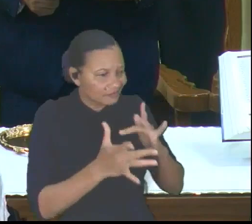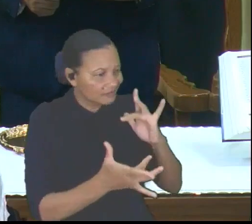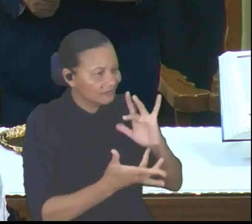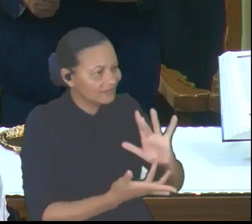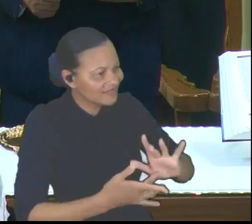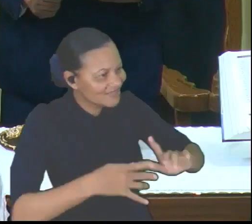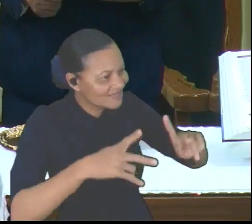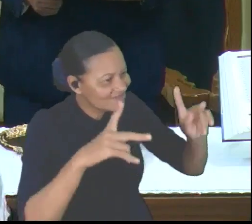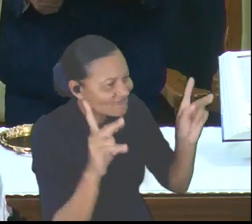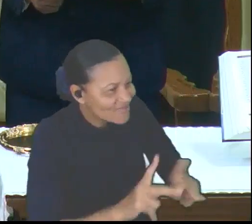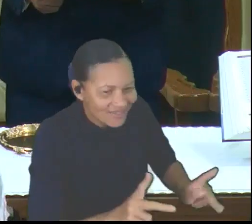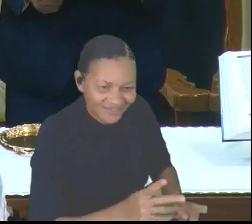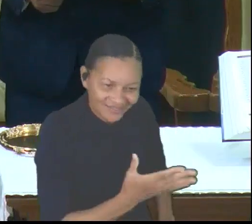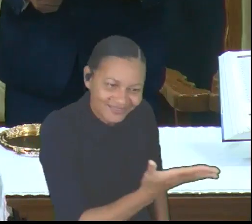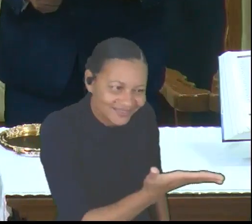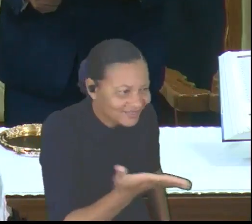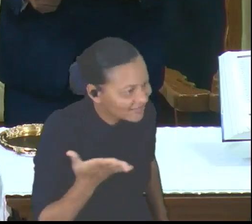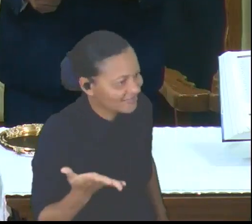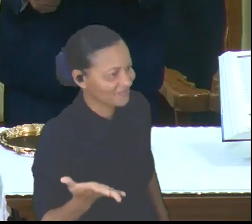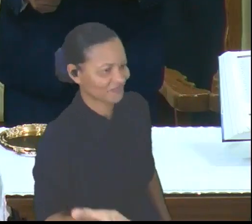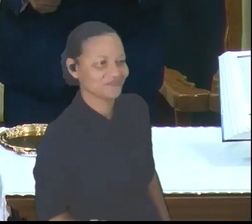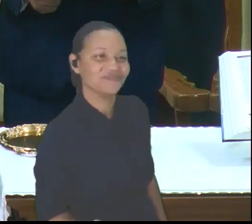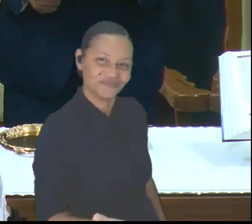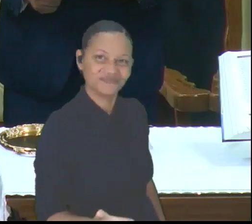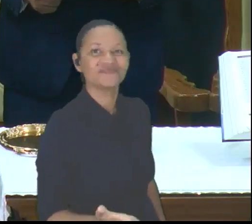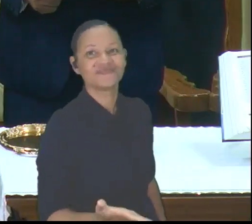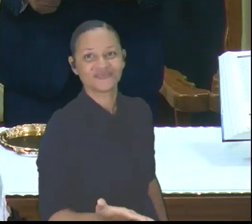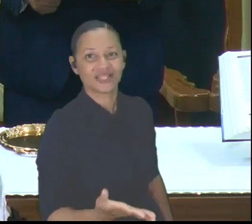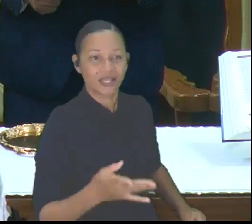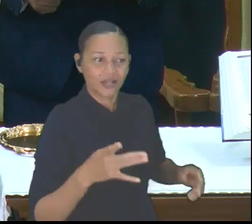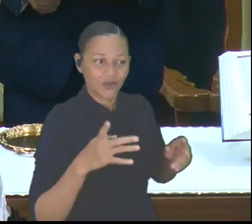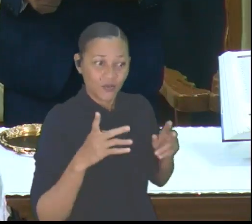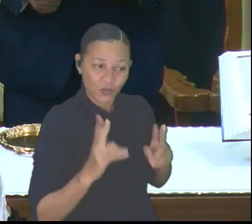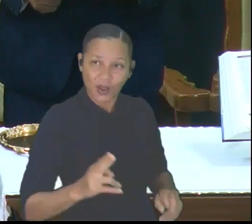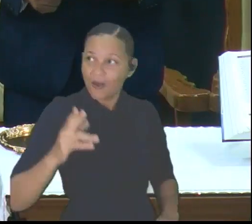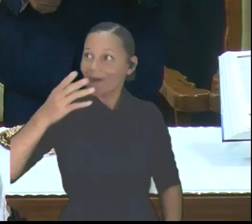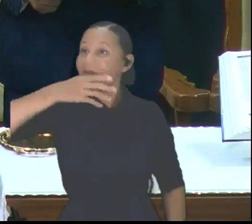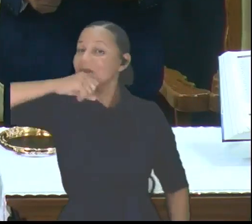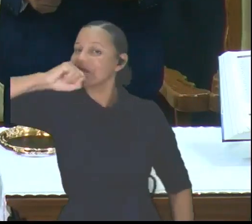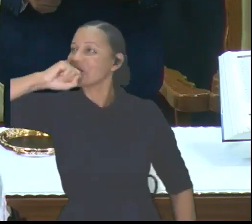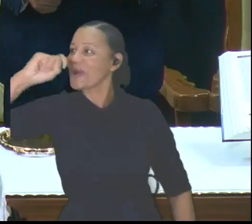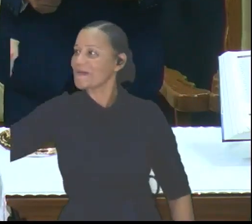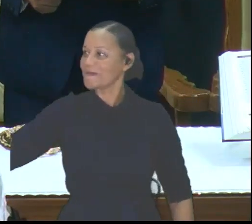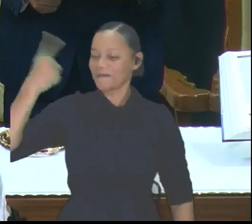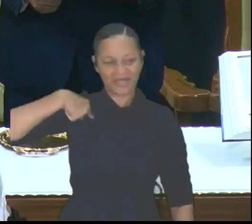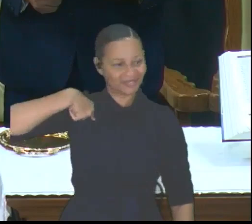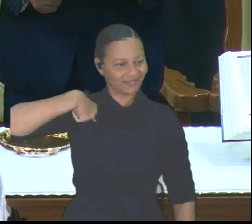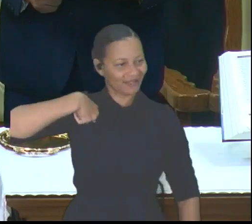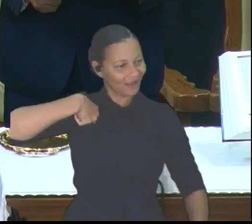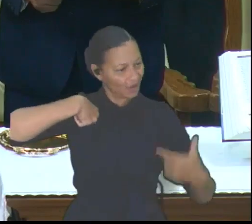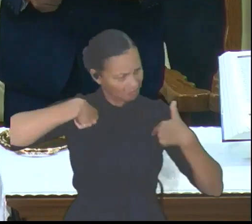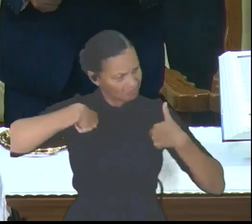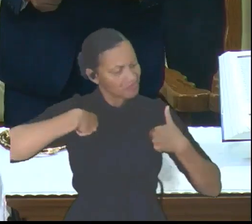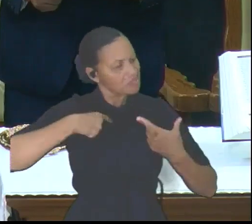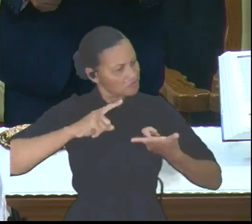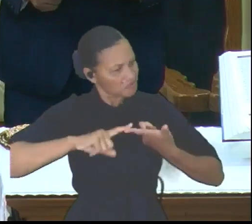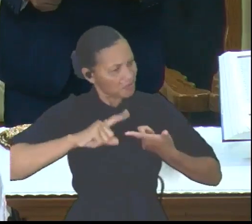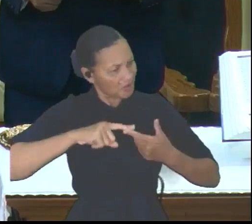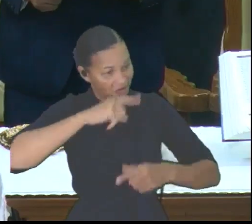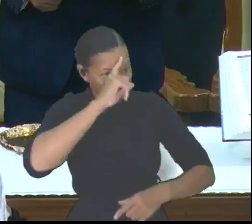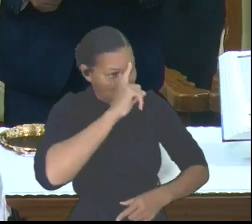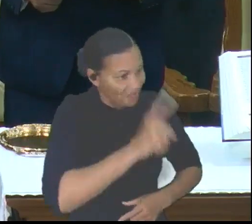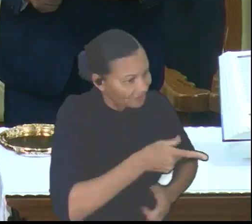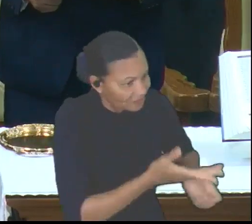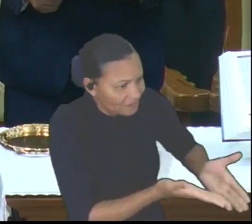paz seja convosco. Assim como o Pai me enviou, também eu vos envio a vós. E, havendo dito